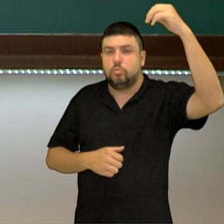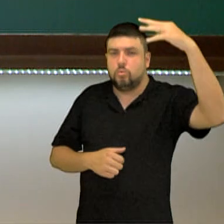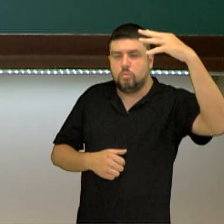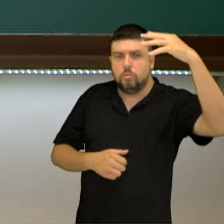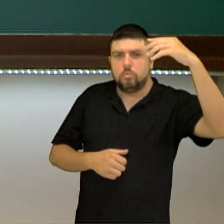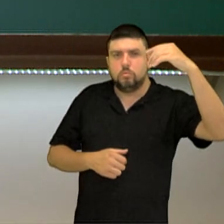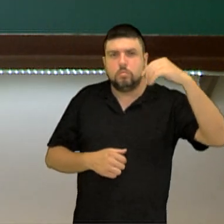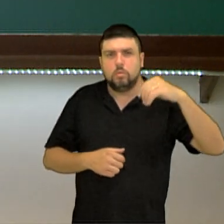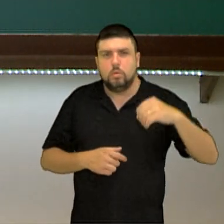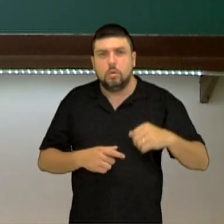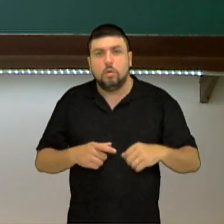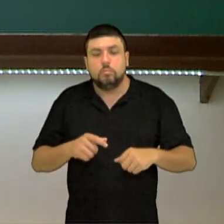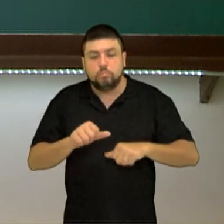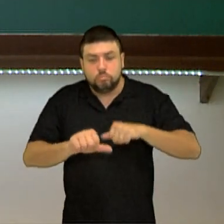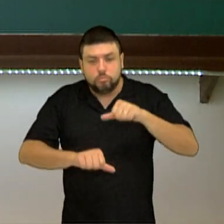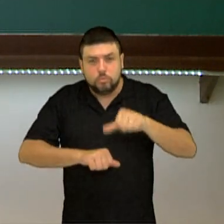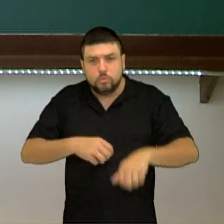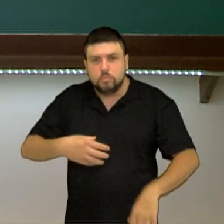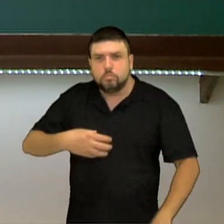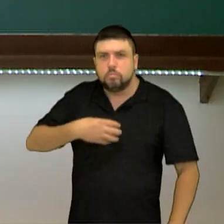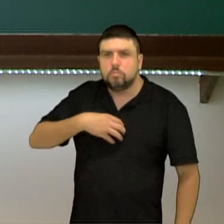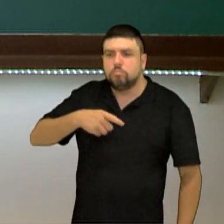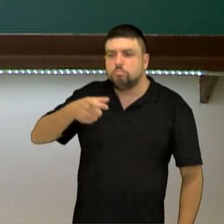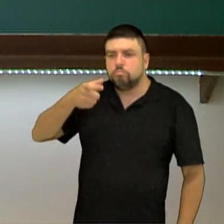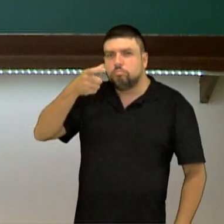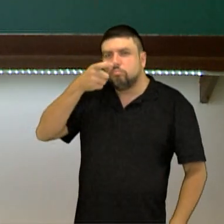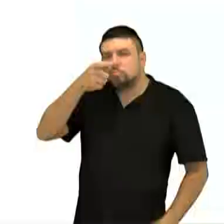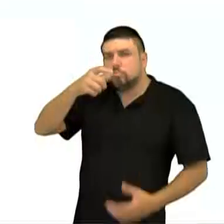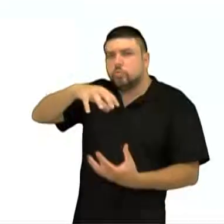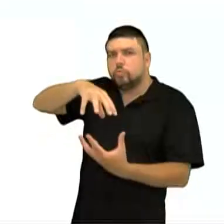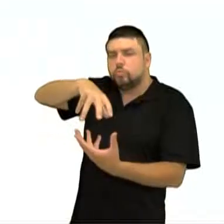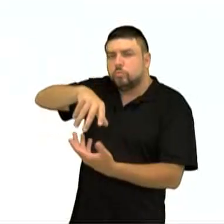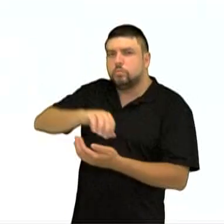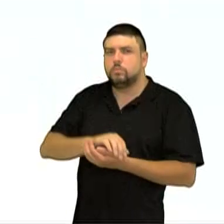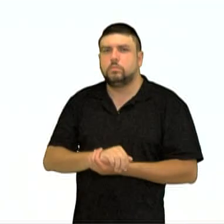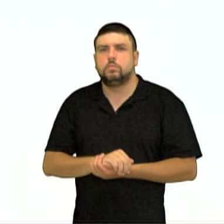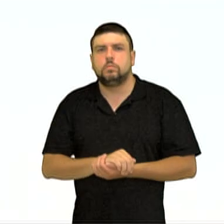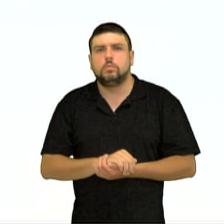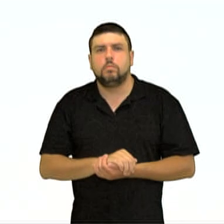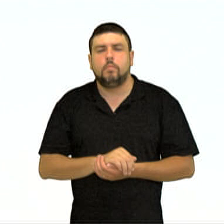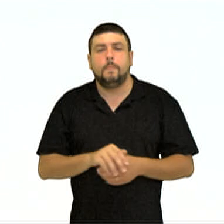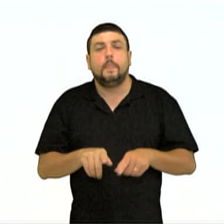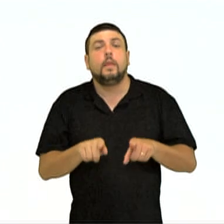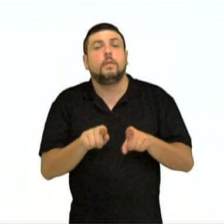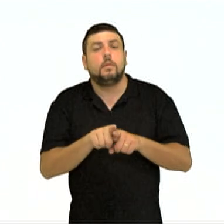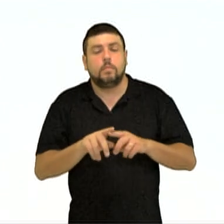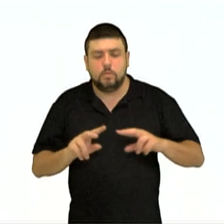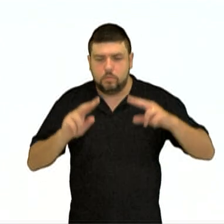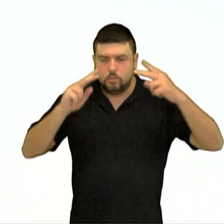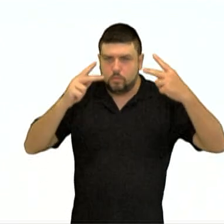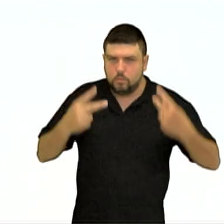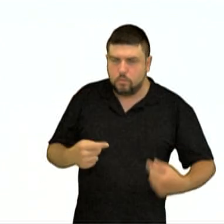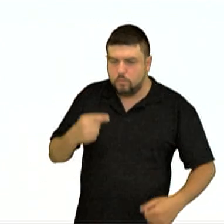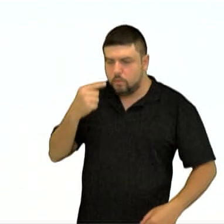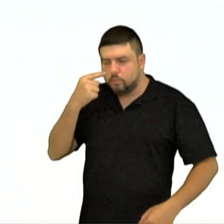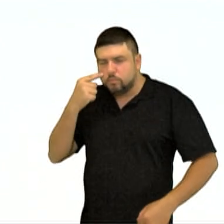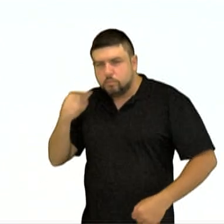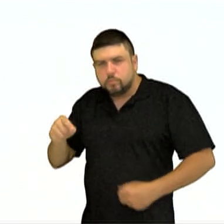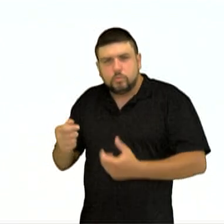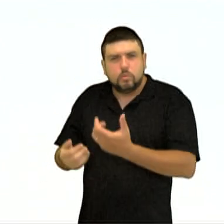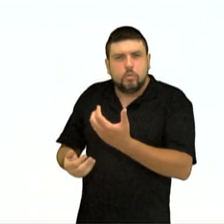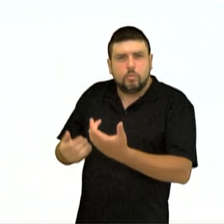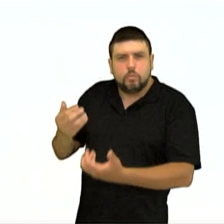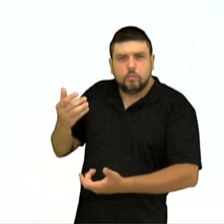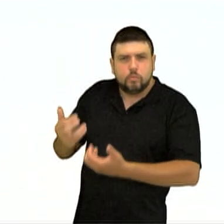mundo, de retratar, não é mesmo? Vimos também que o ser humano, ao descobrir o fogo,